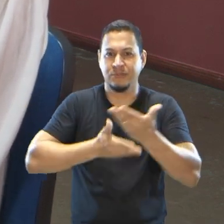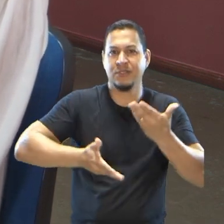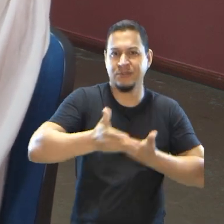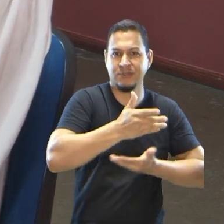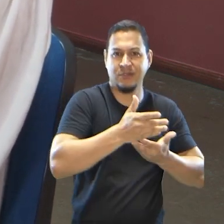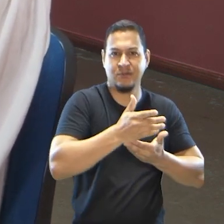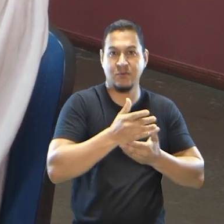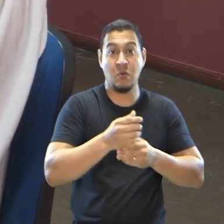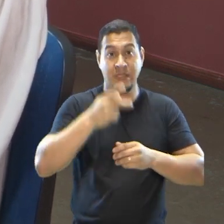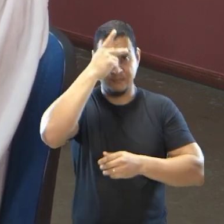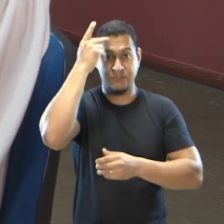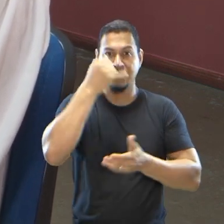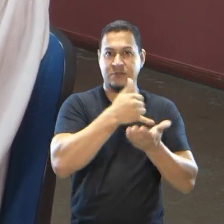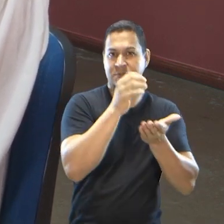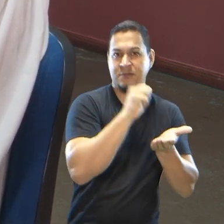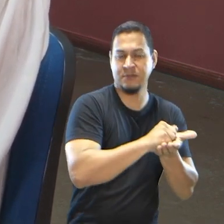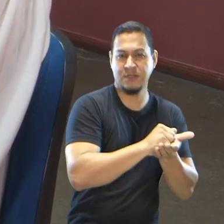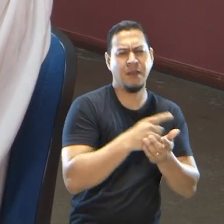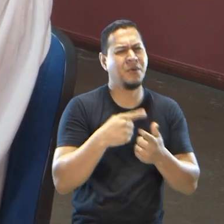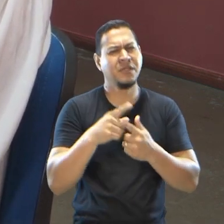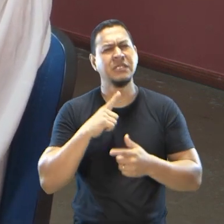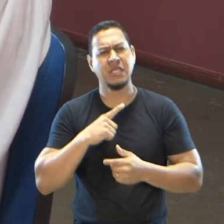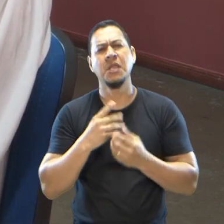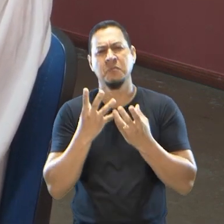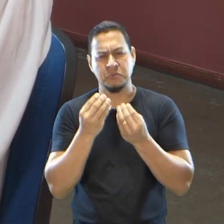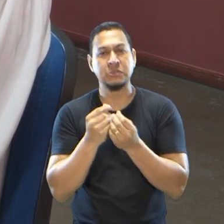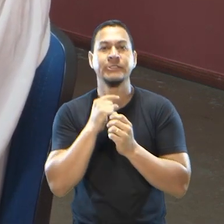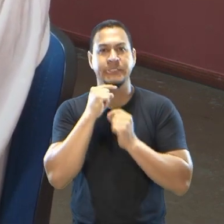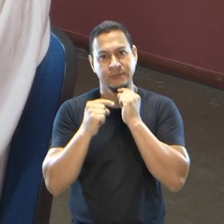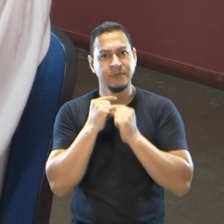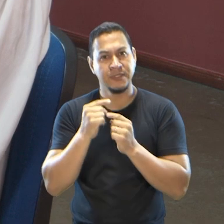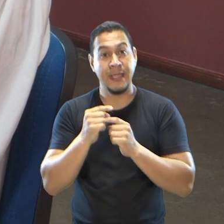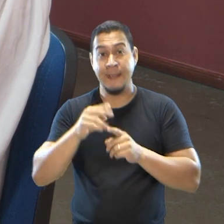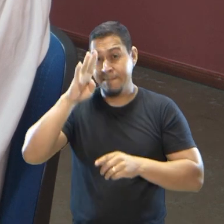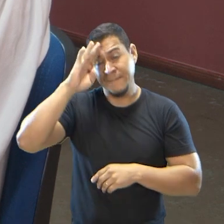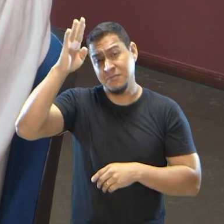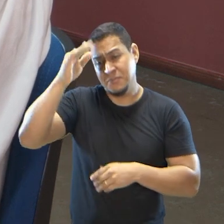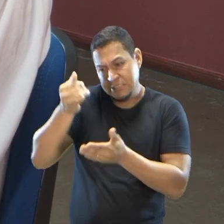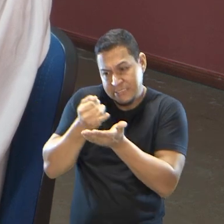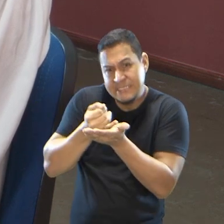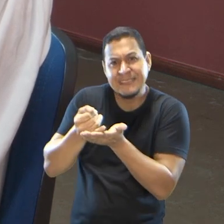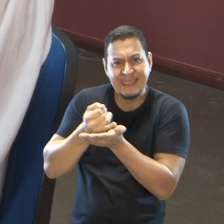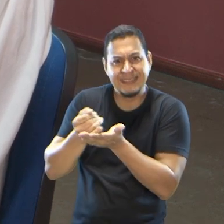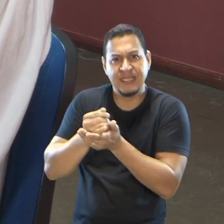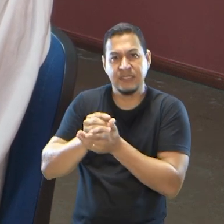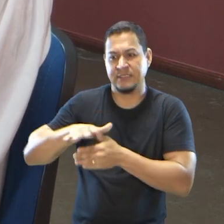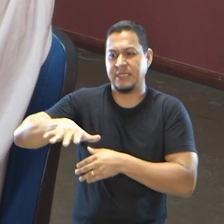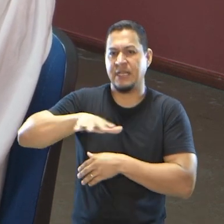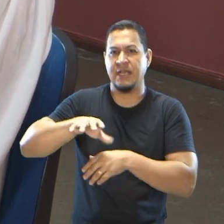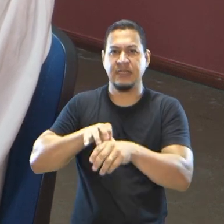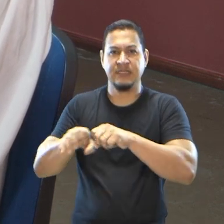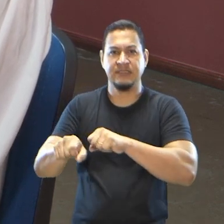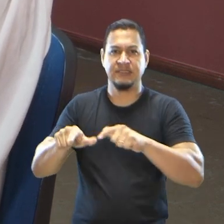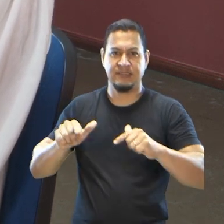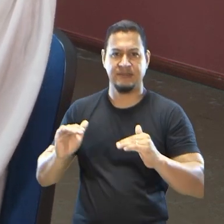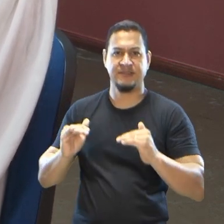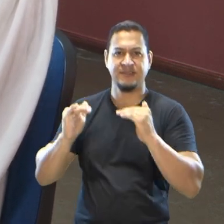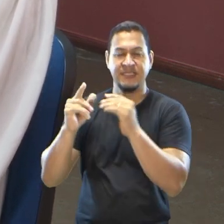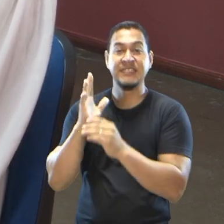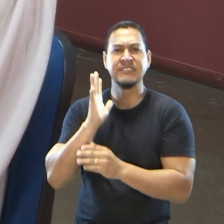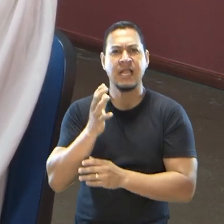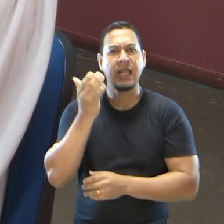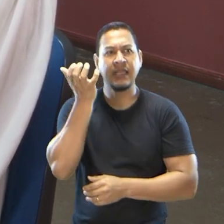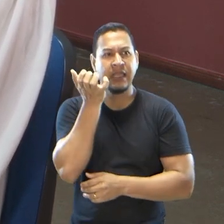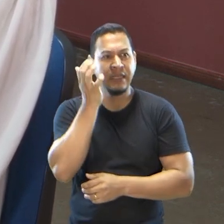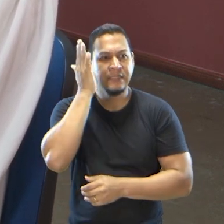interação com o público. E porque tem muitas dúvidas, os alunos de iniciação, principalmente de graduação, eles procuram já